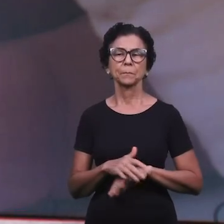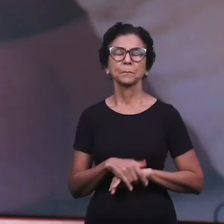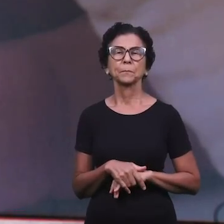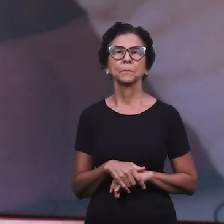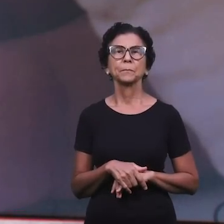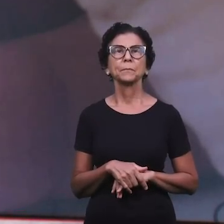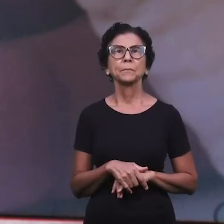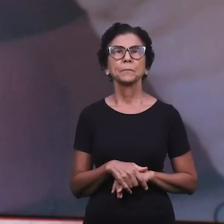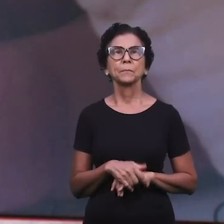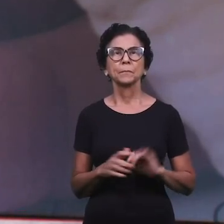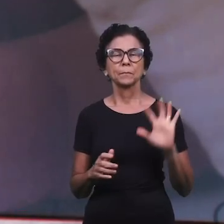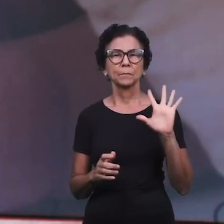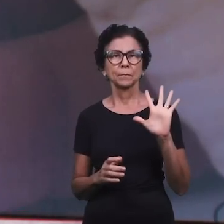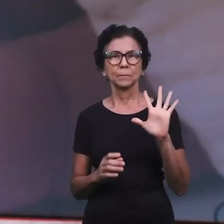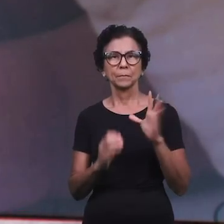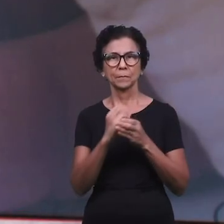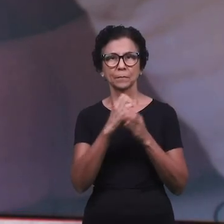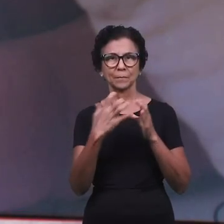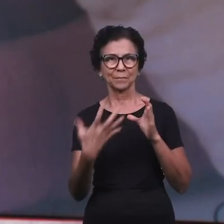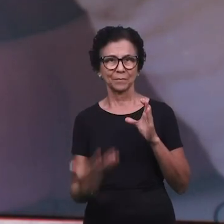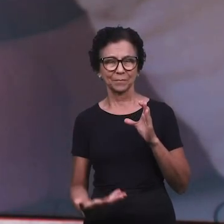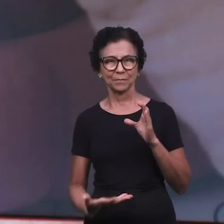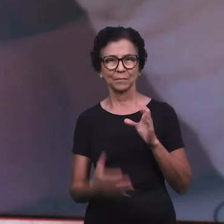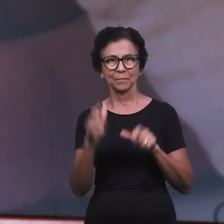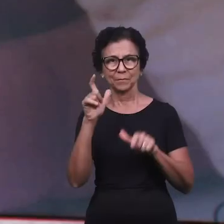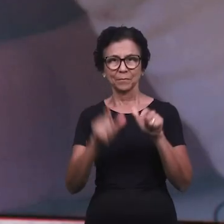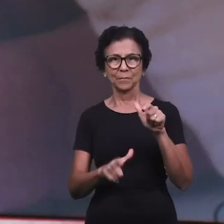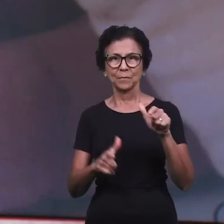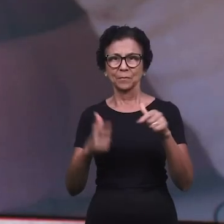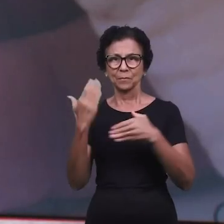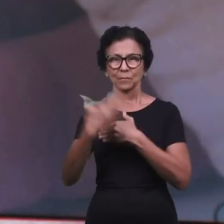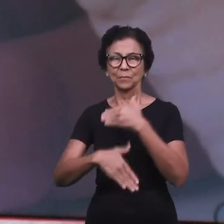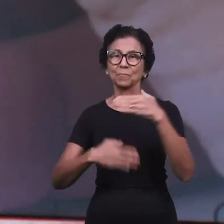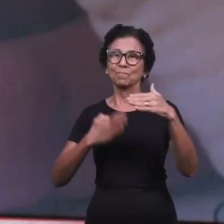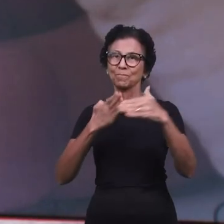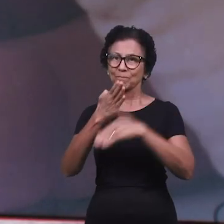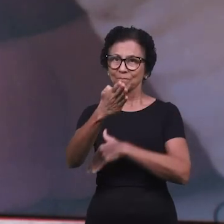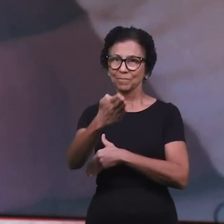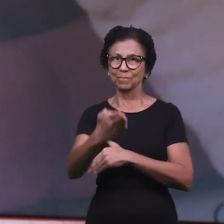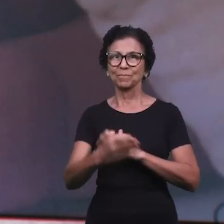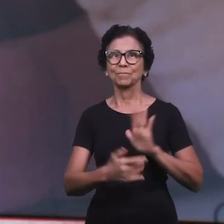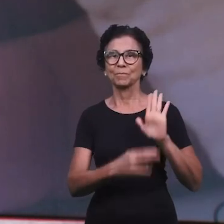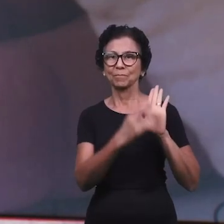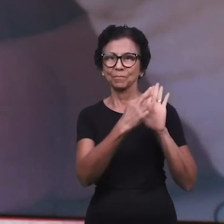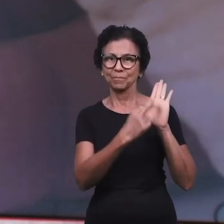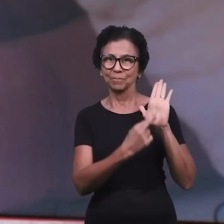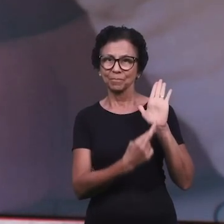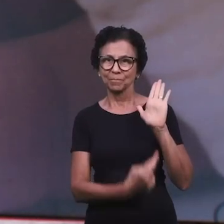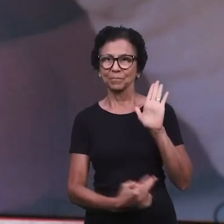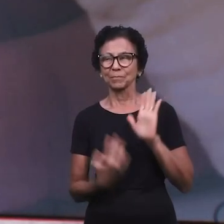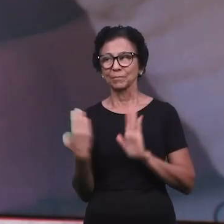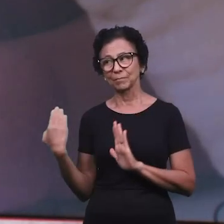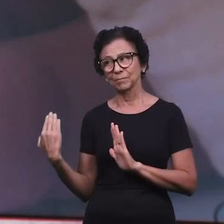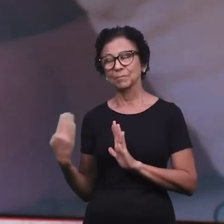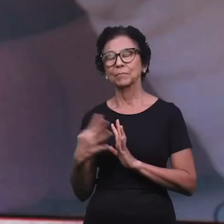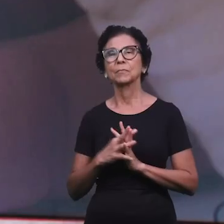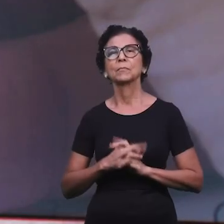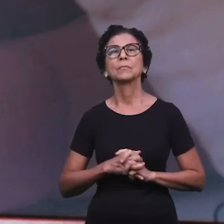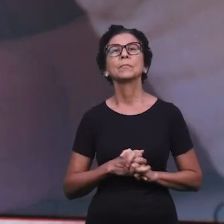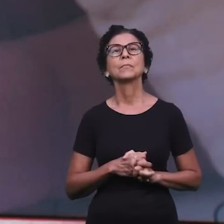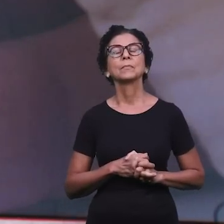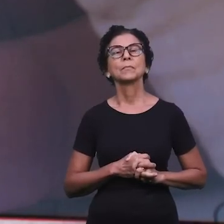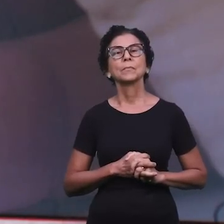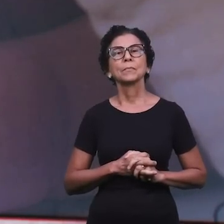nós vimos aqui 5 características dos aprovados em concurso. O seguinte roteiro aqui para nós fecharmos, ok?